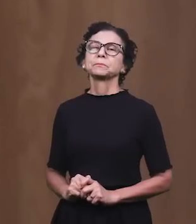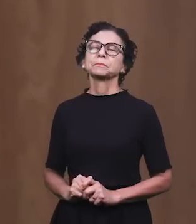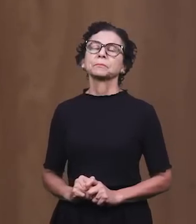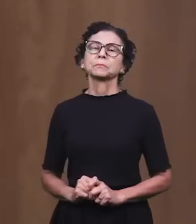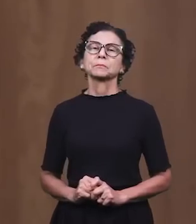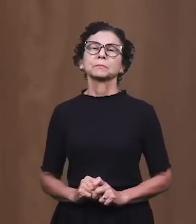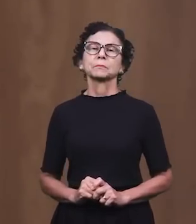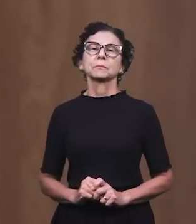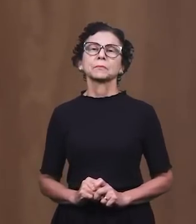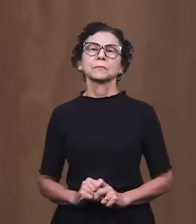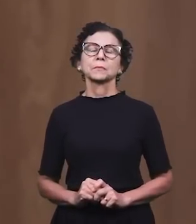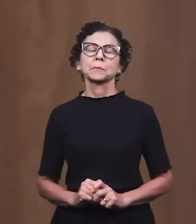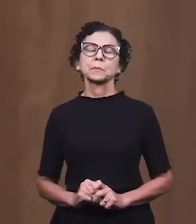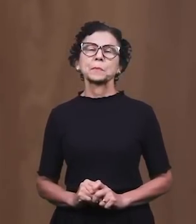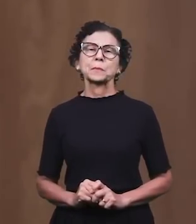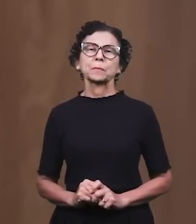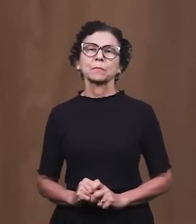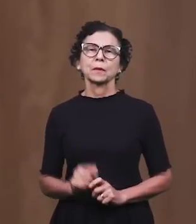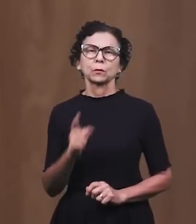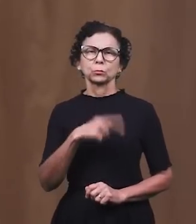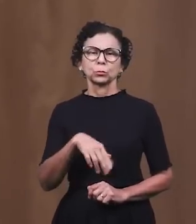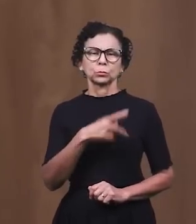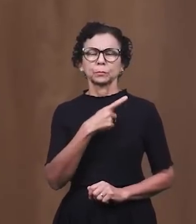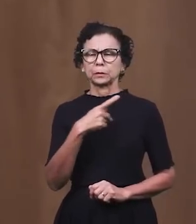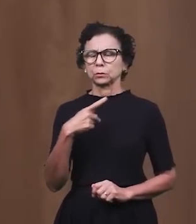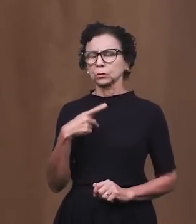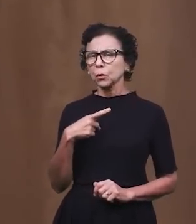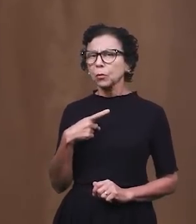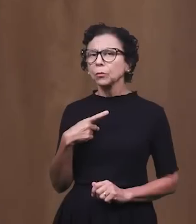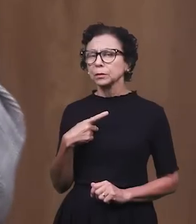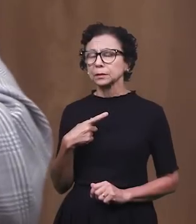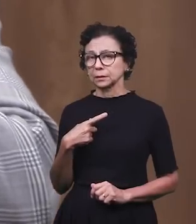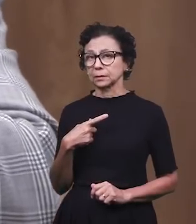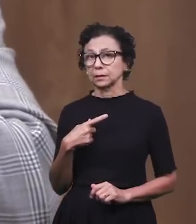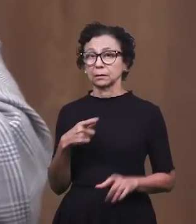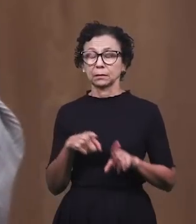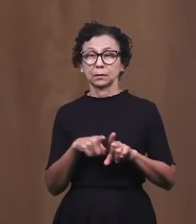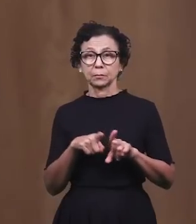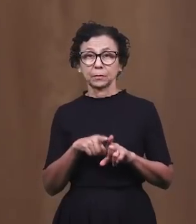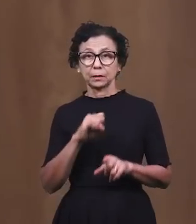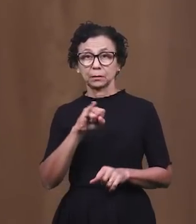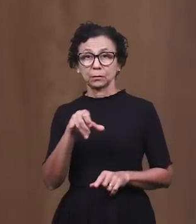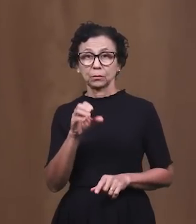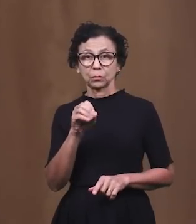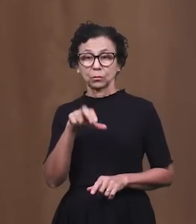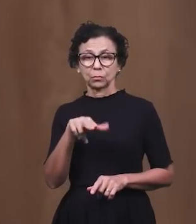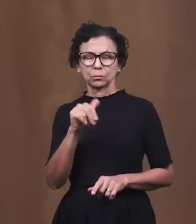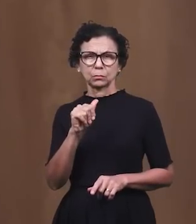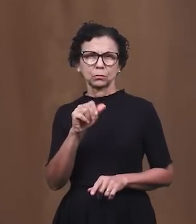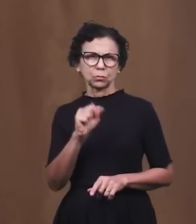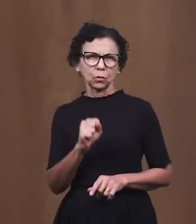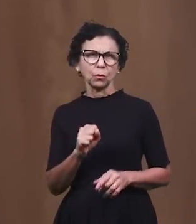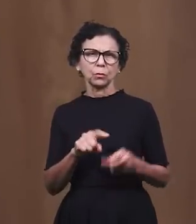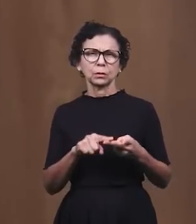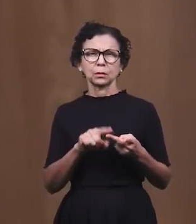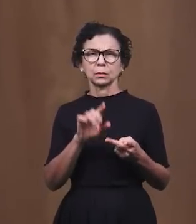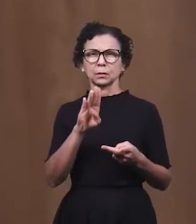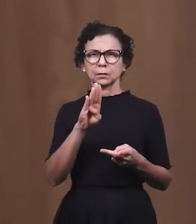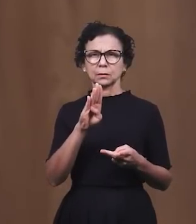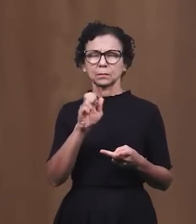negócio, aquela turma toda. Jonas, né, vivo ainda, aquela turma toda, Dr.